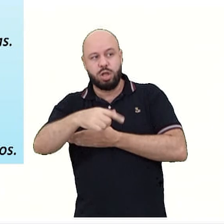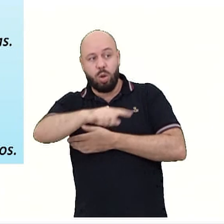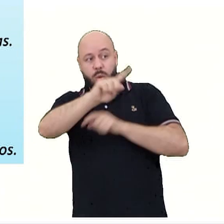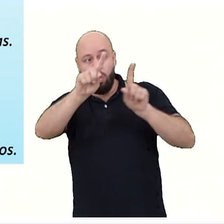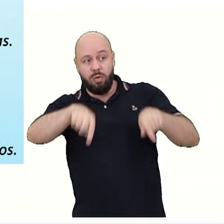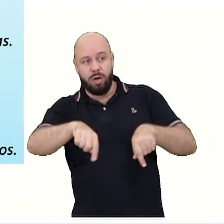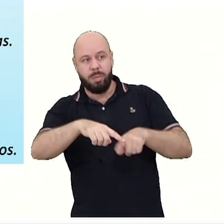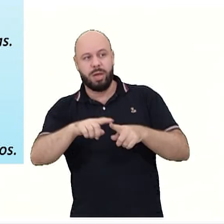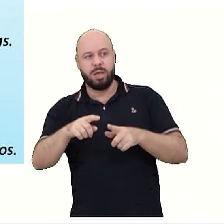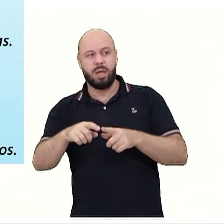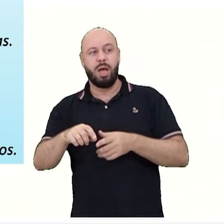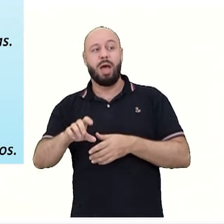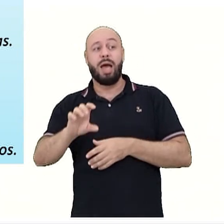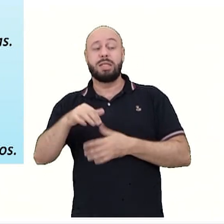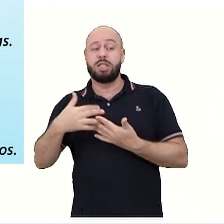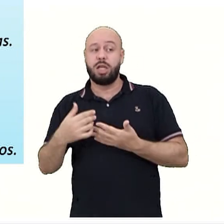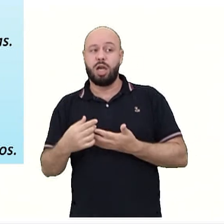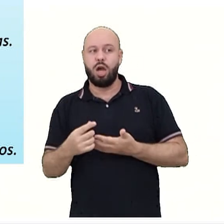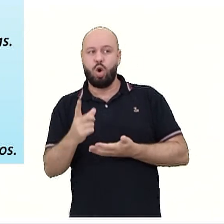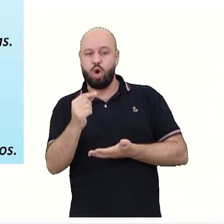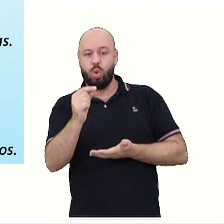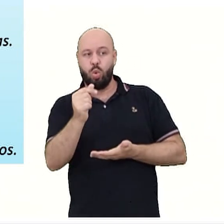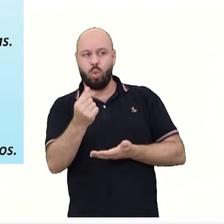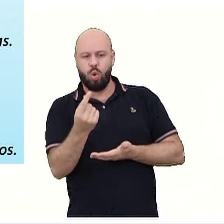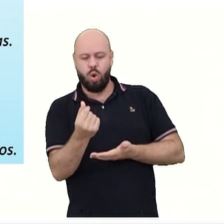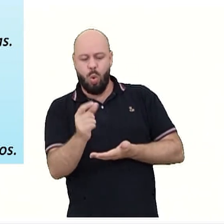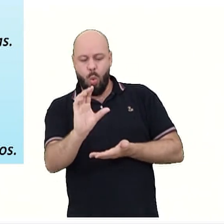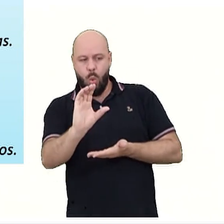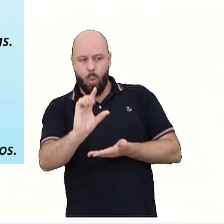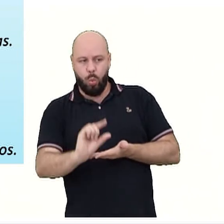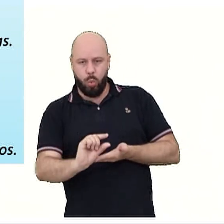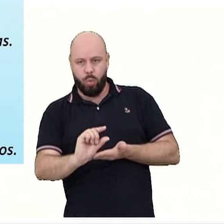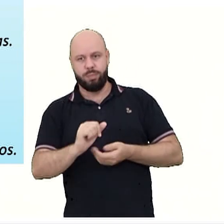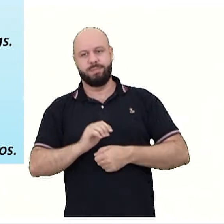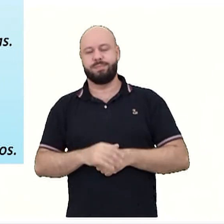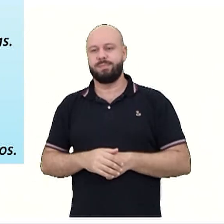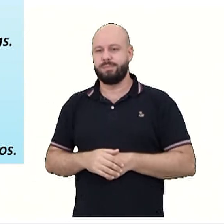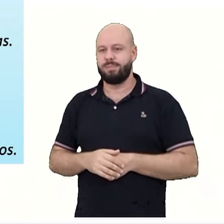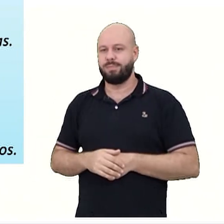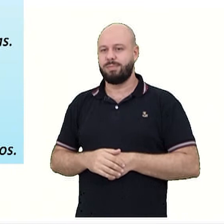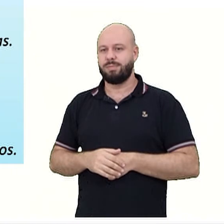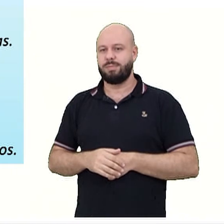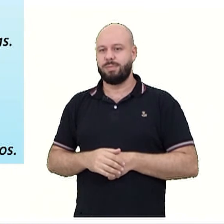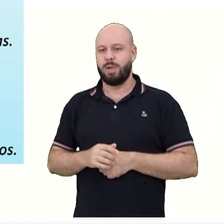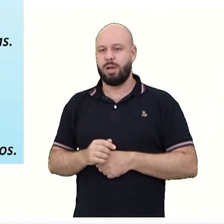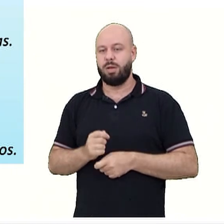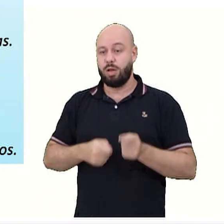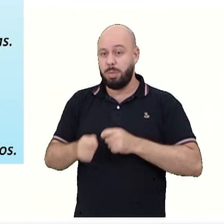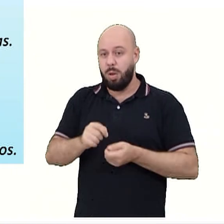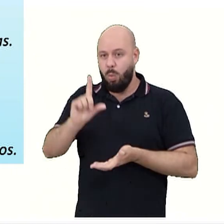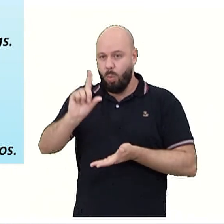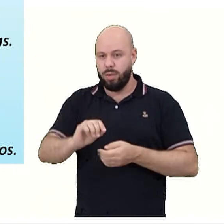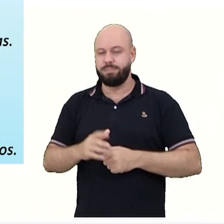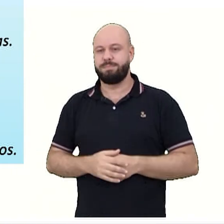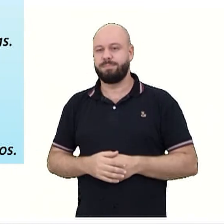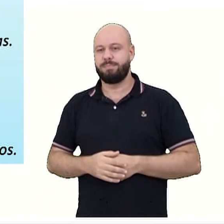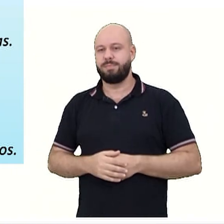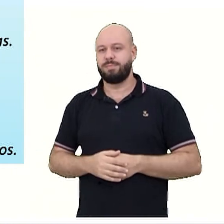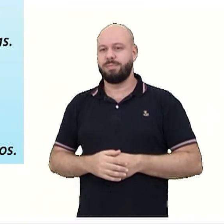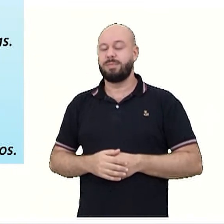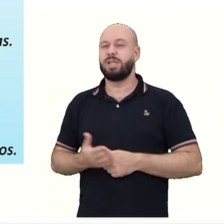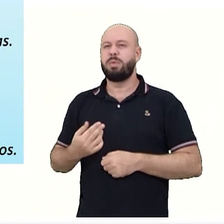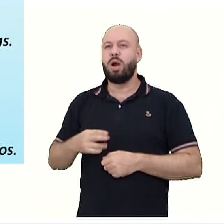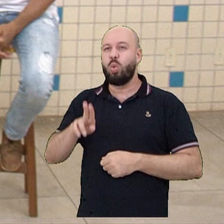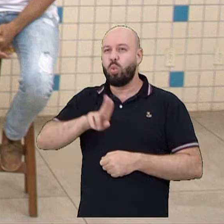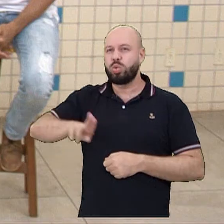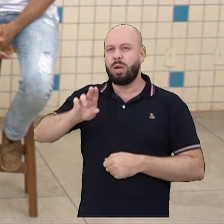thus cut costs. Eles demitiram muitos funcionários e assim cortaram custos. Então, como vocês podem